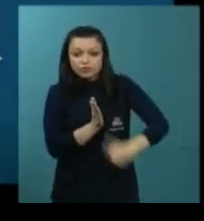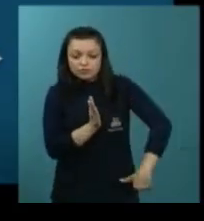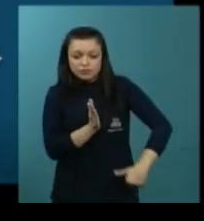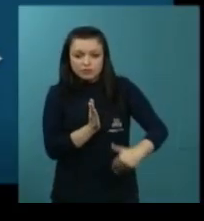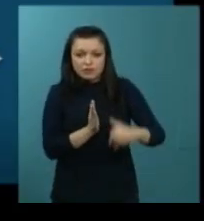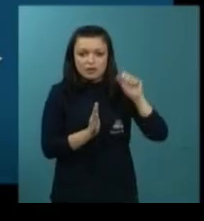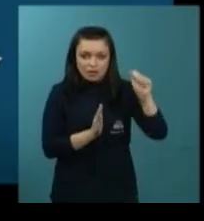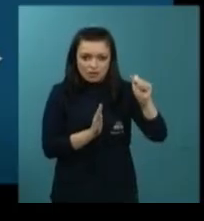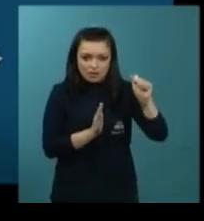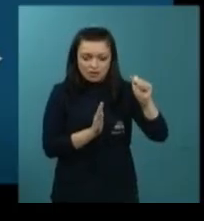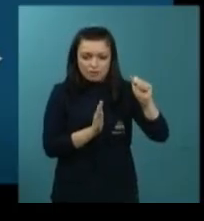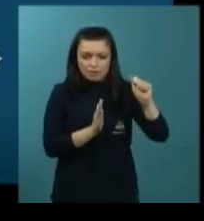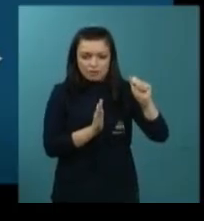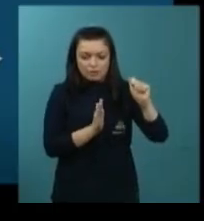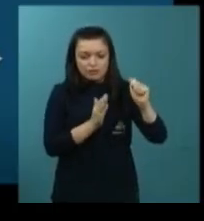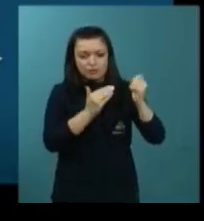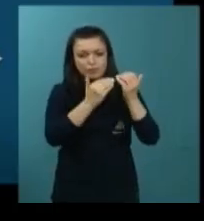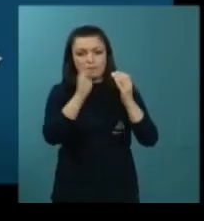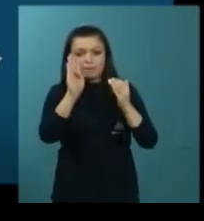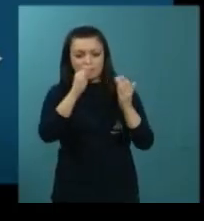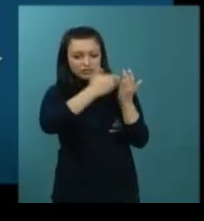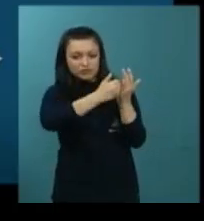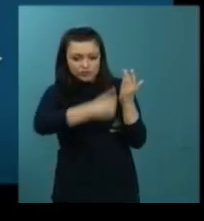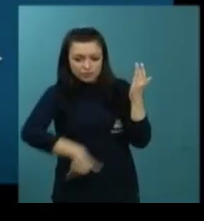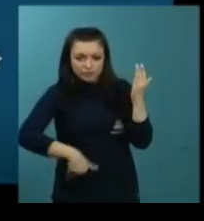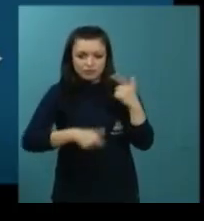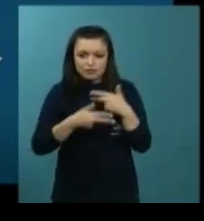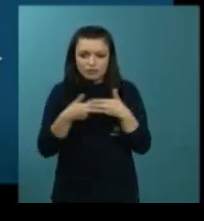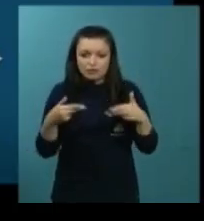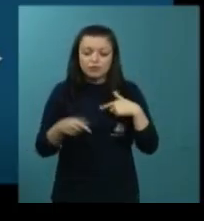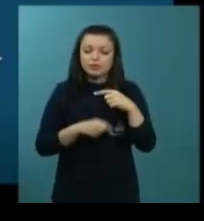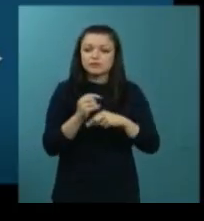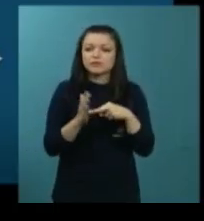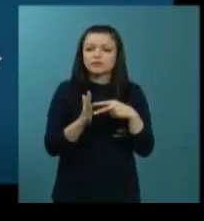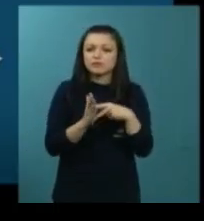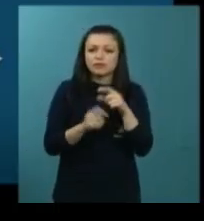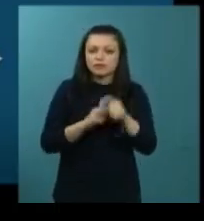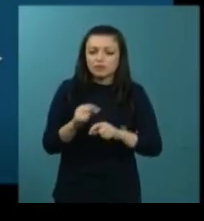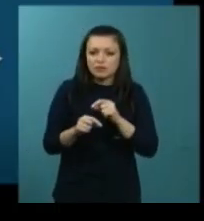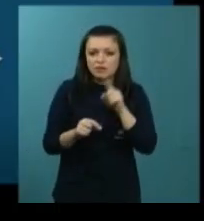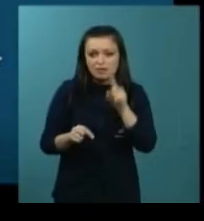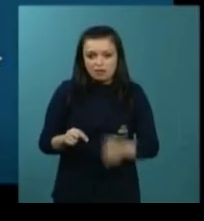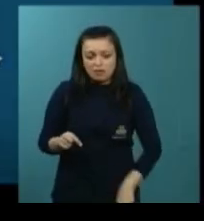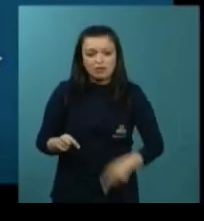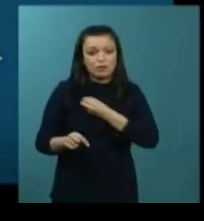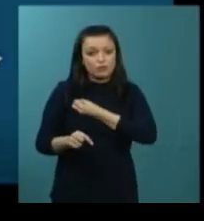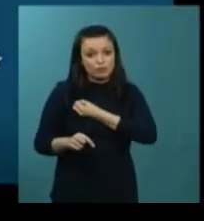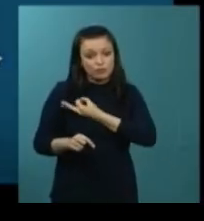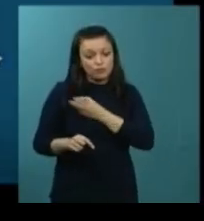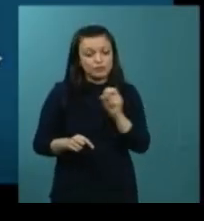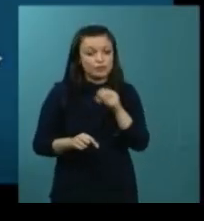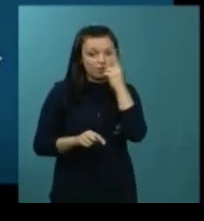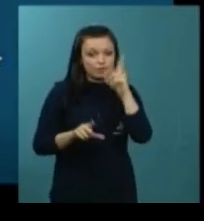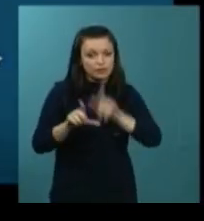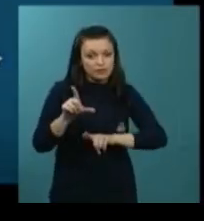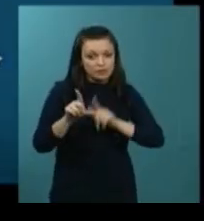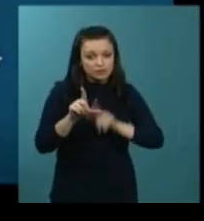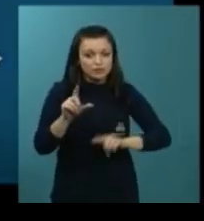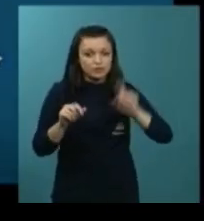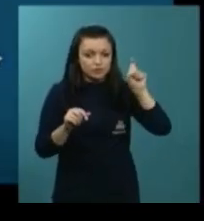conjunto A e do B, A menos B, será um conjunto de